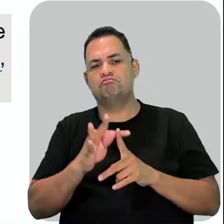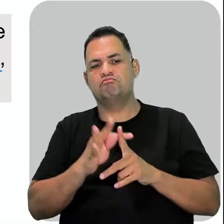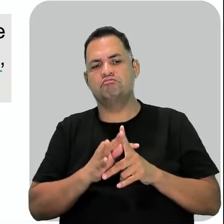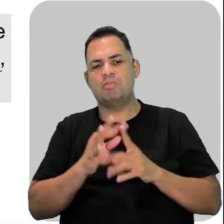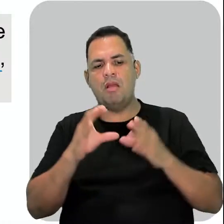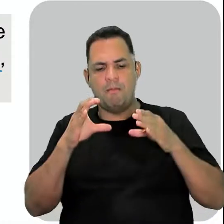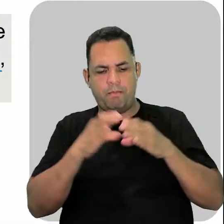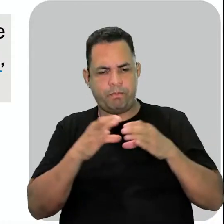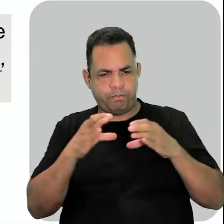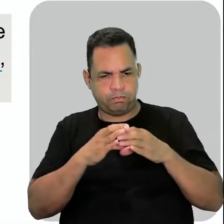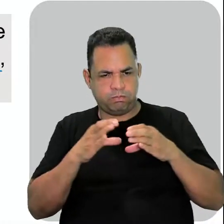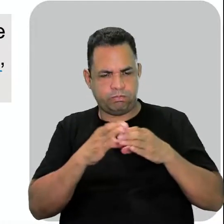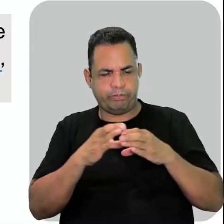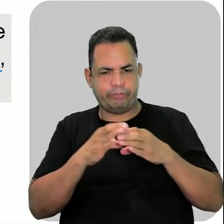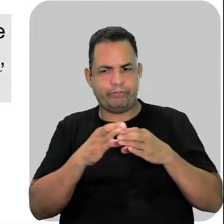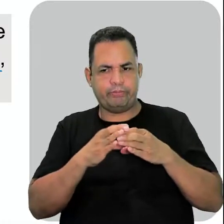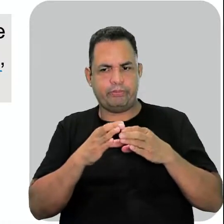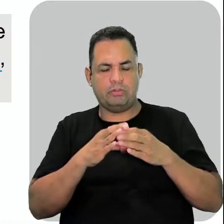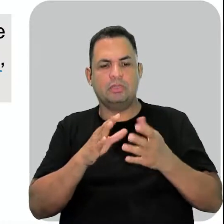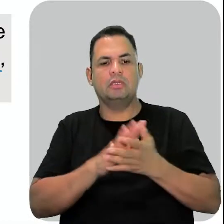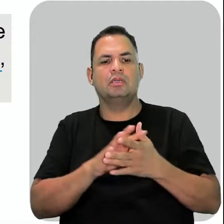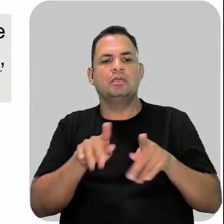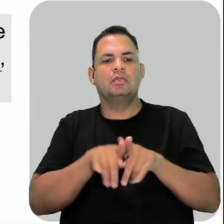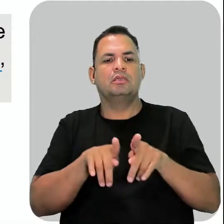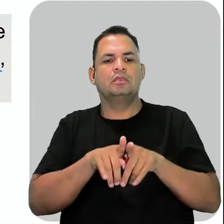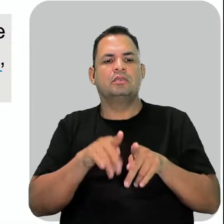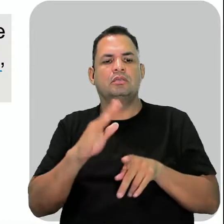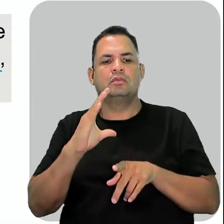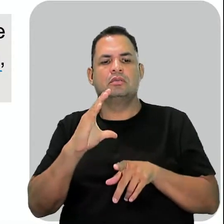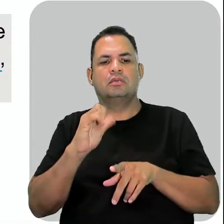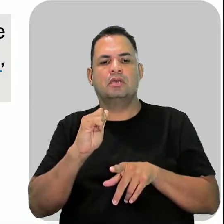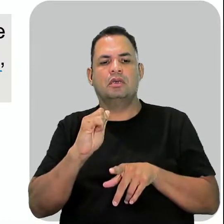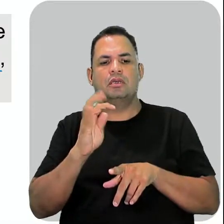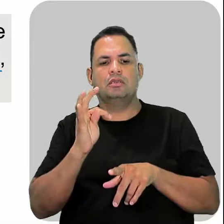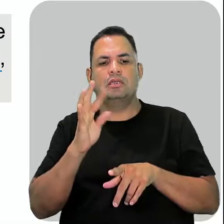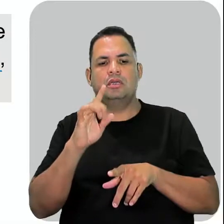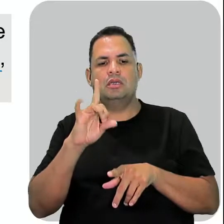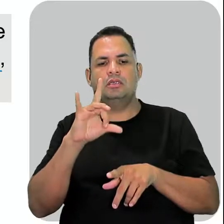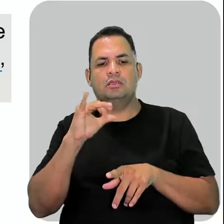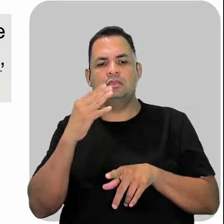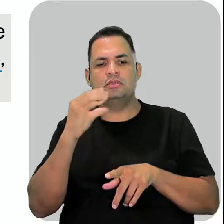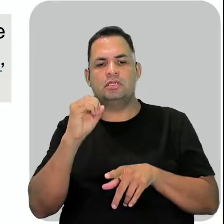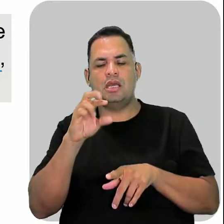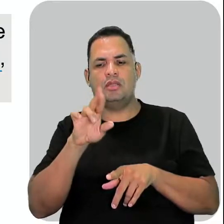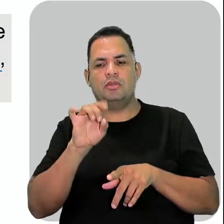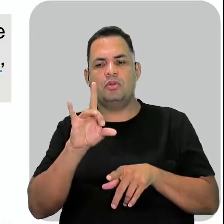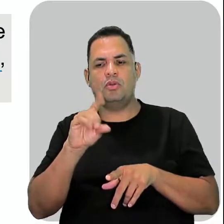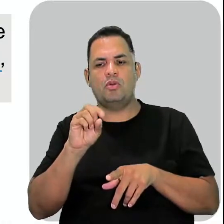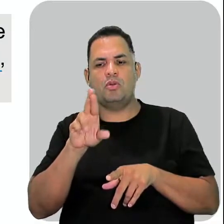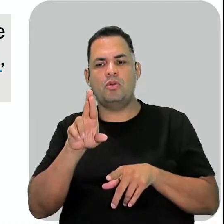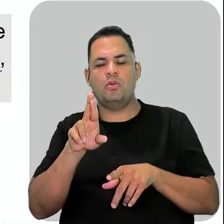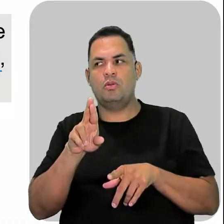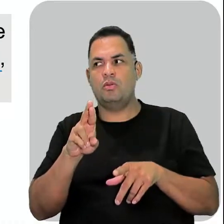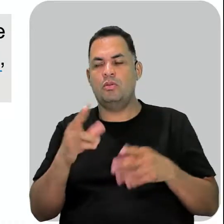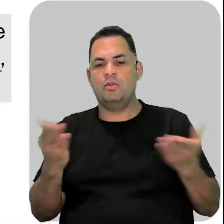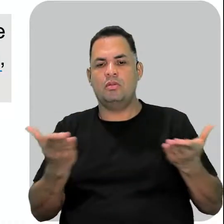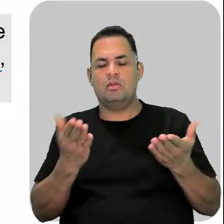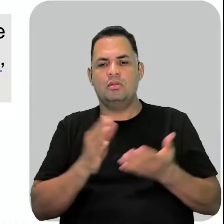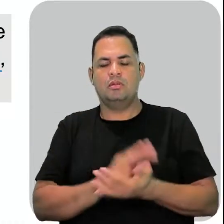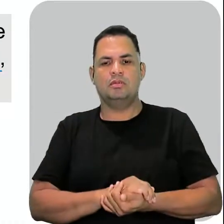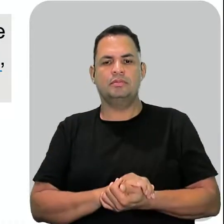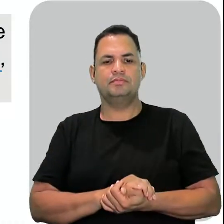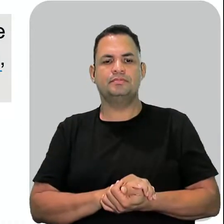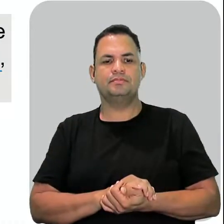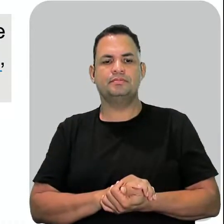a pressão e, neste caso aqui, catalisador. Dependendo do tipo de catalisador,